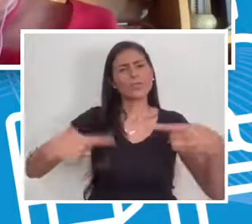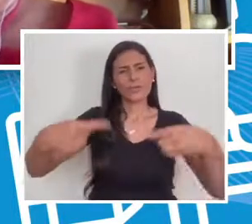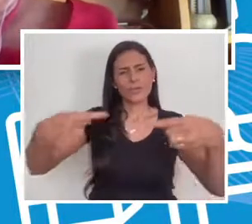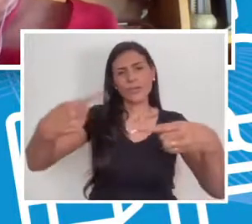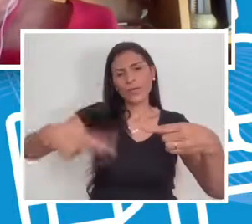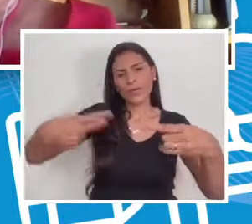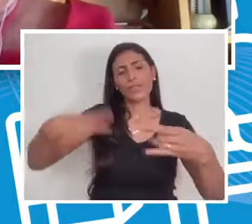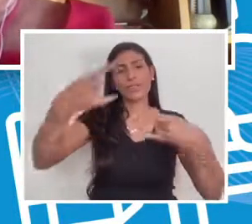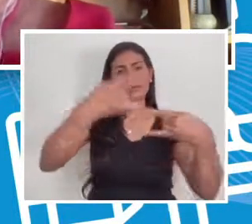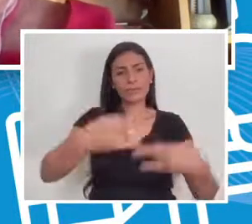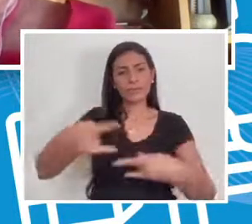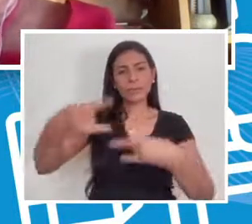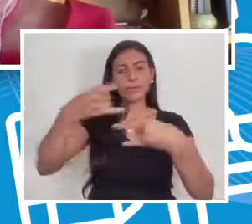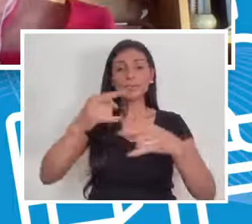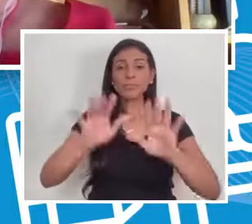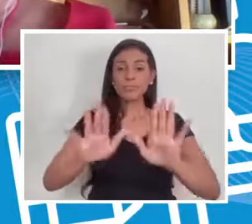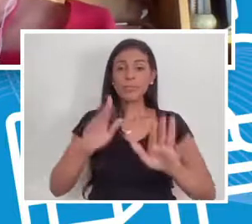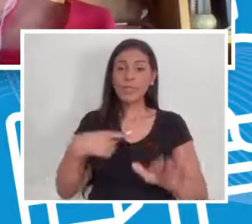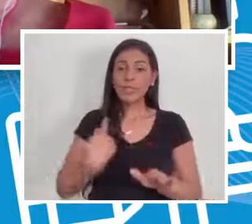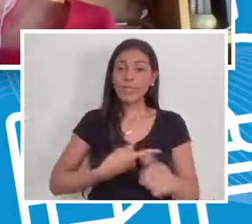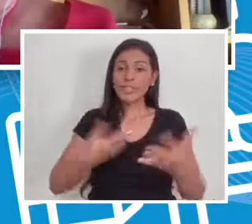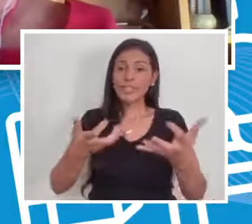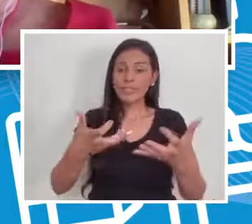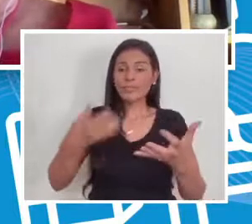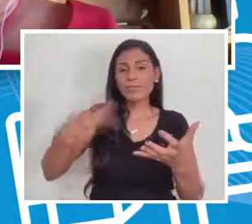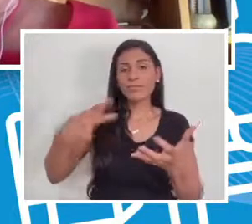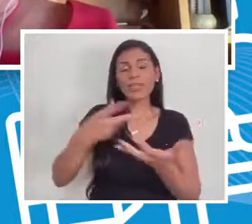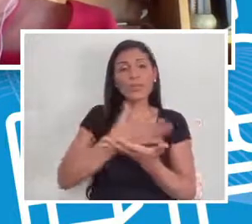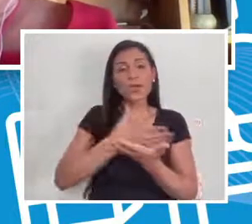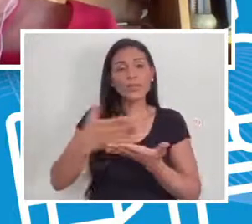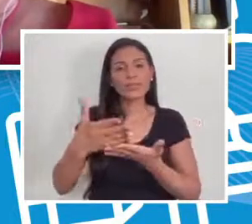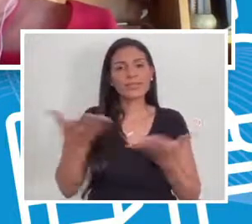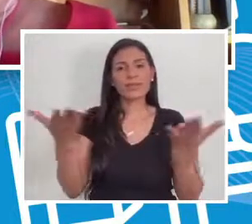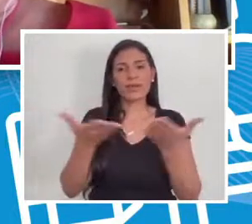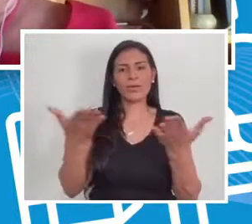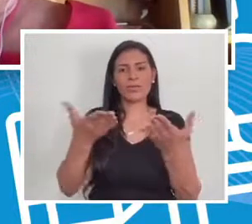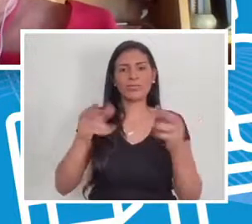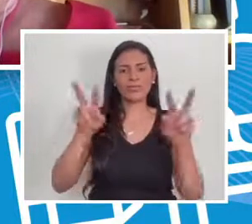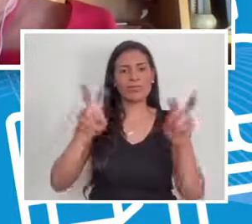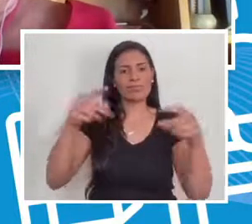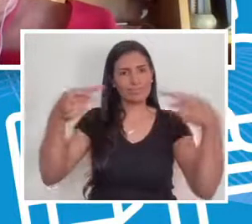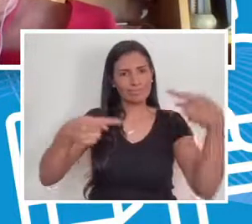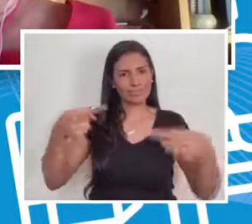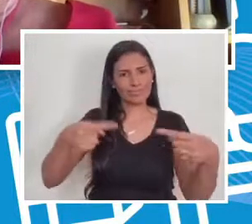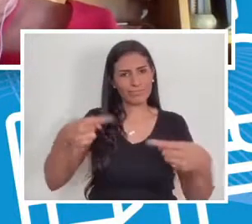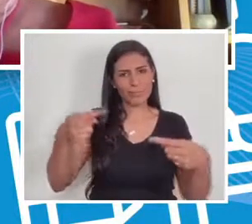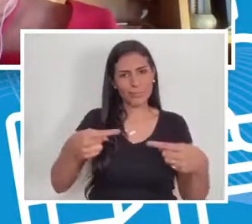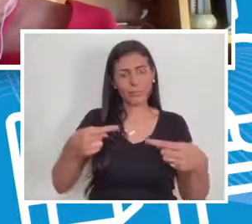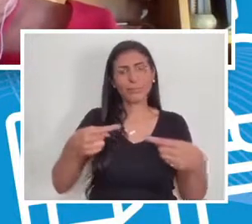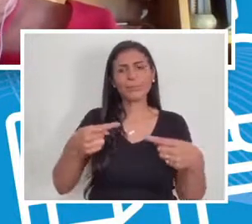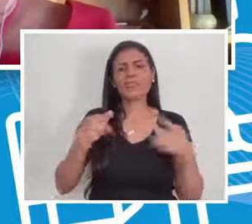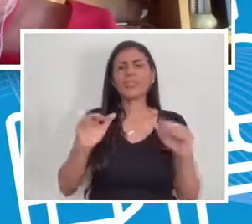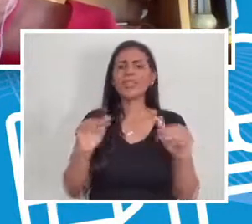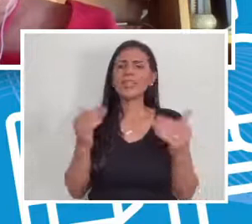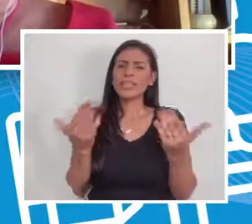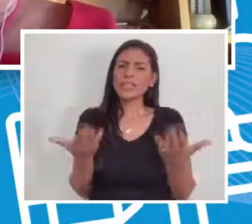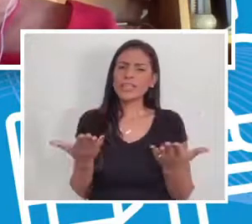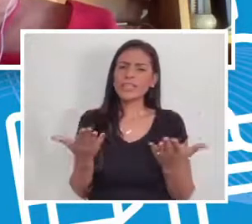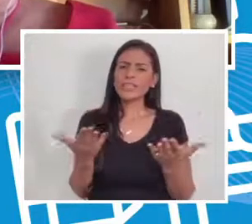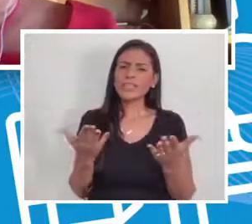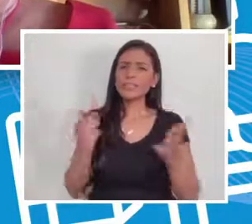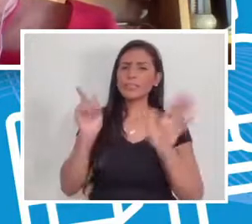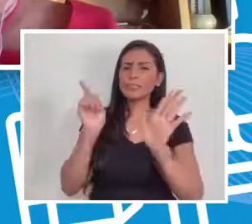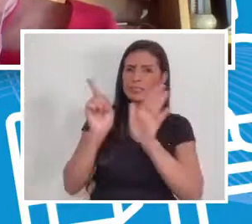queremos abrir essa discussão aqui, certo? E perguntar, certo? O